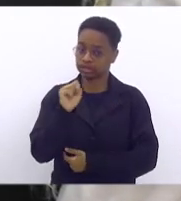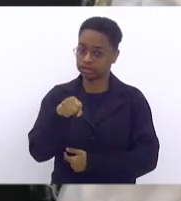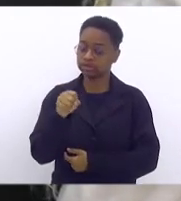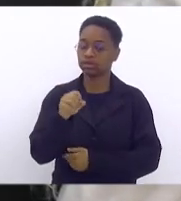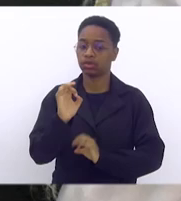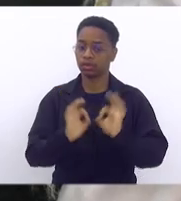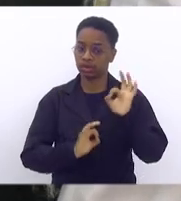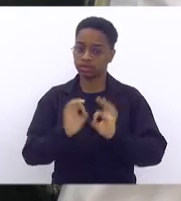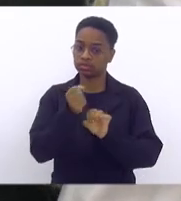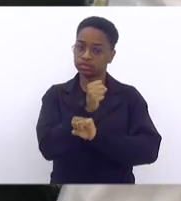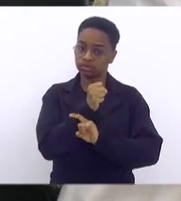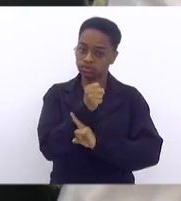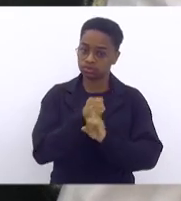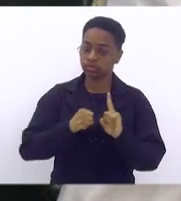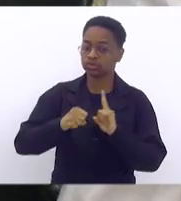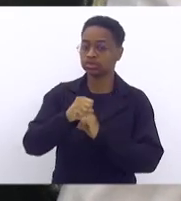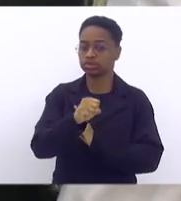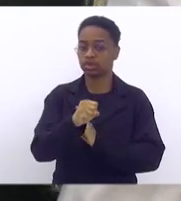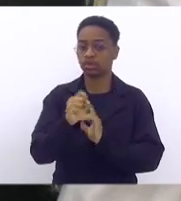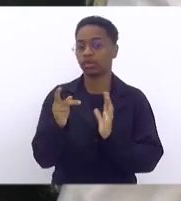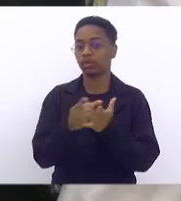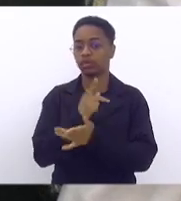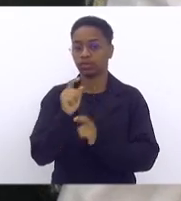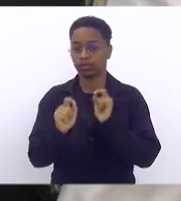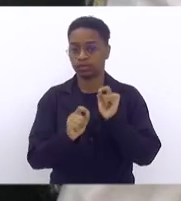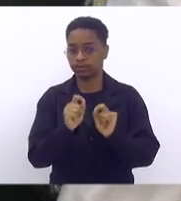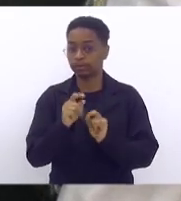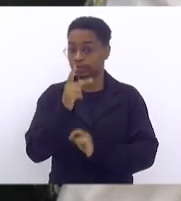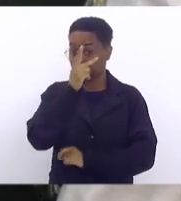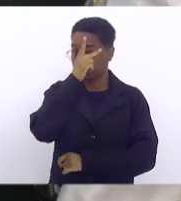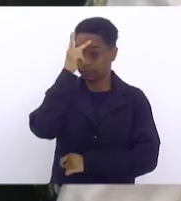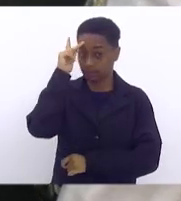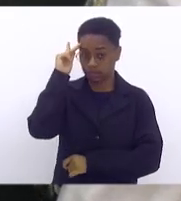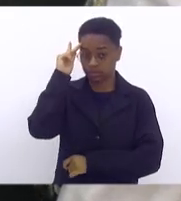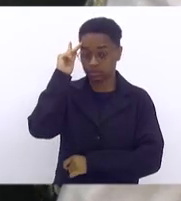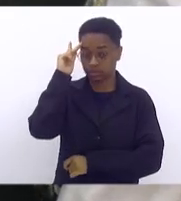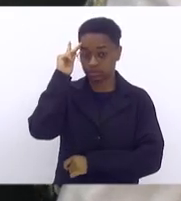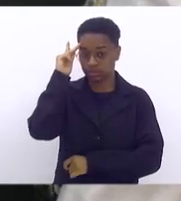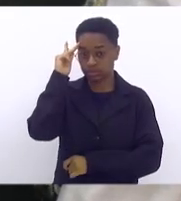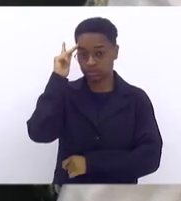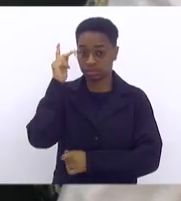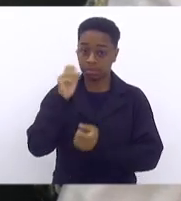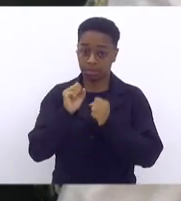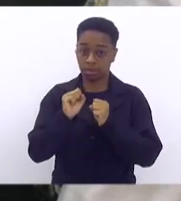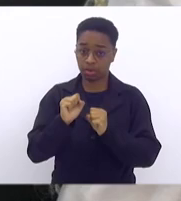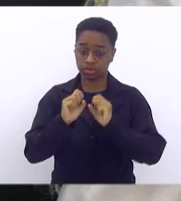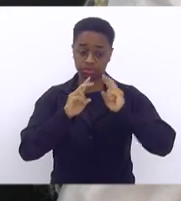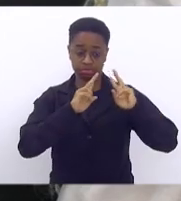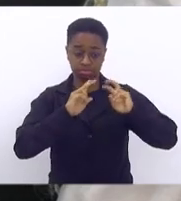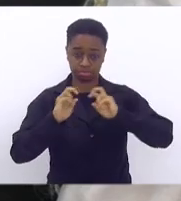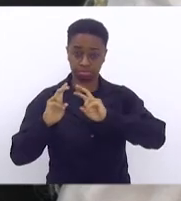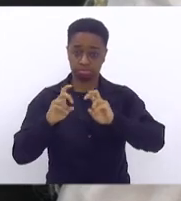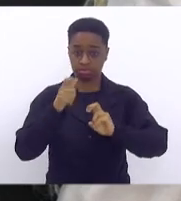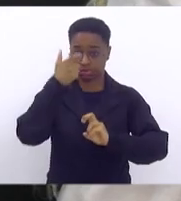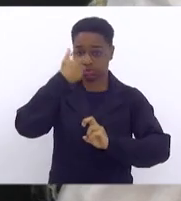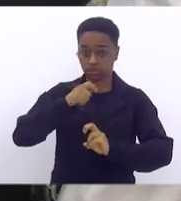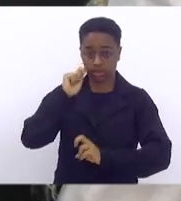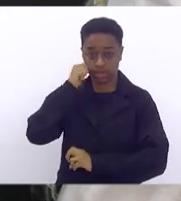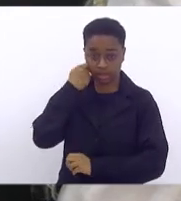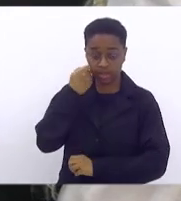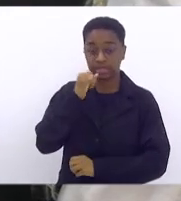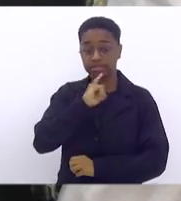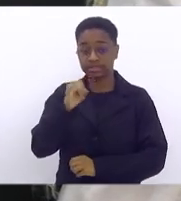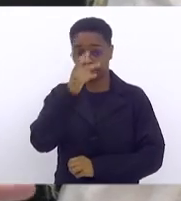construção social em que as pessoas vão se reconhecendo enquanto negras. E as pessoas que não